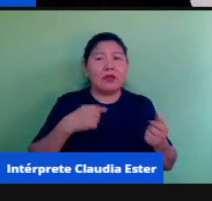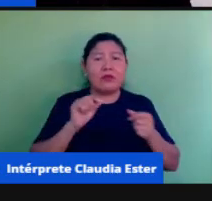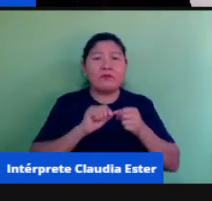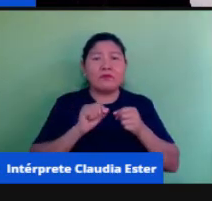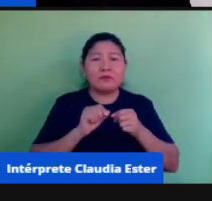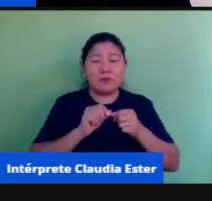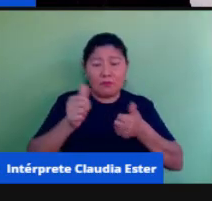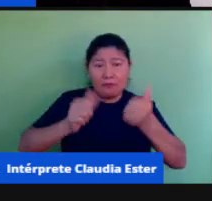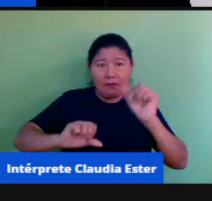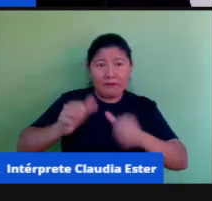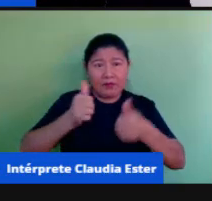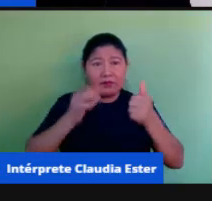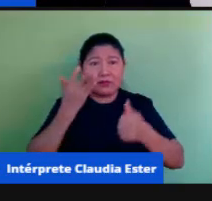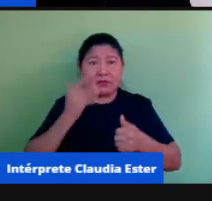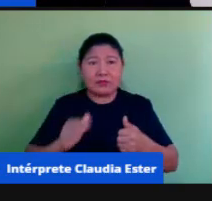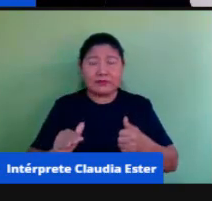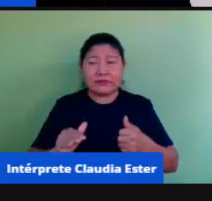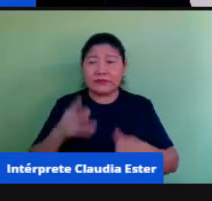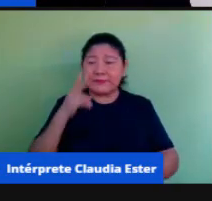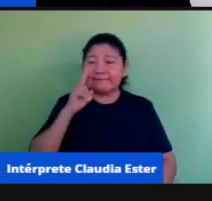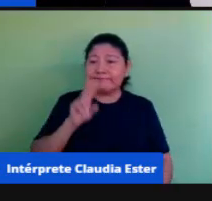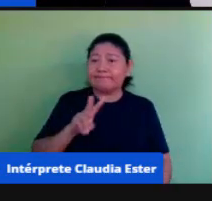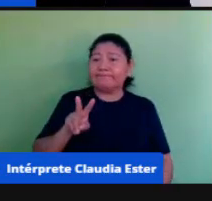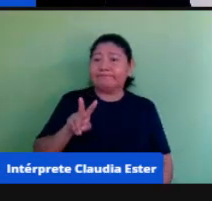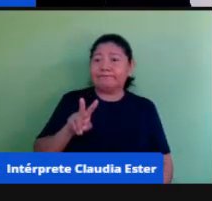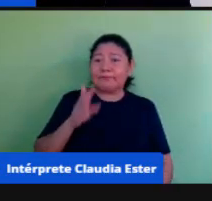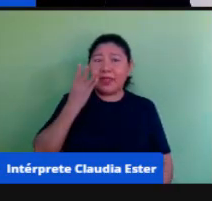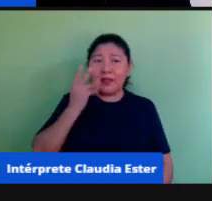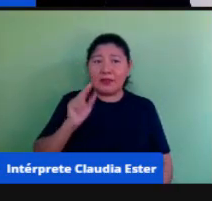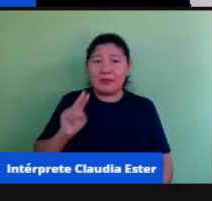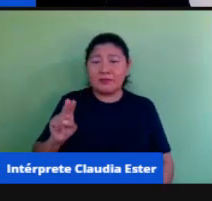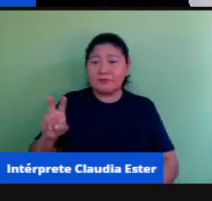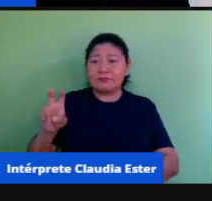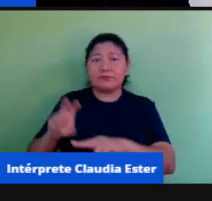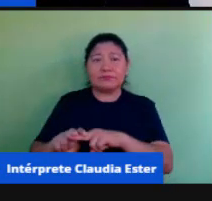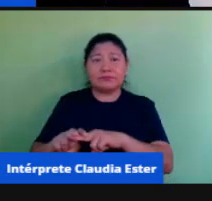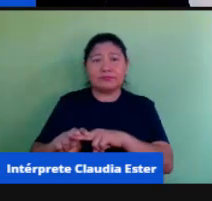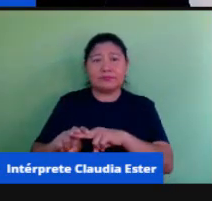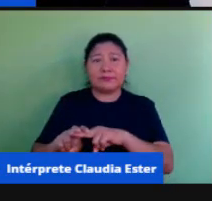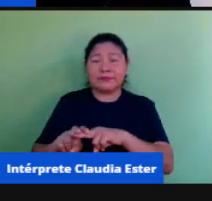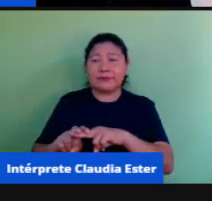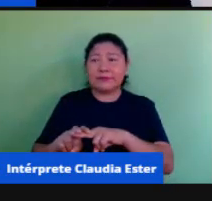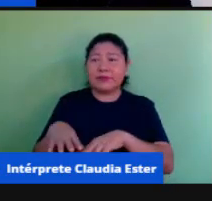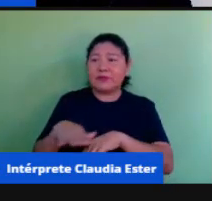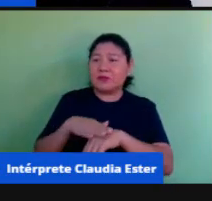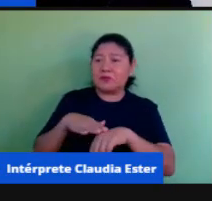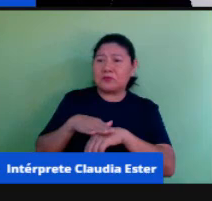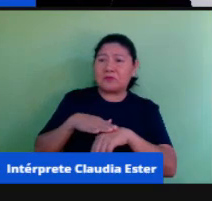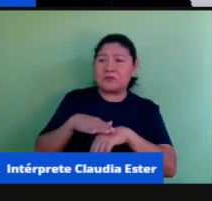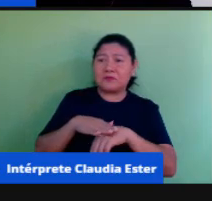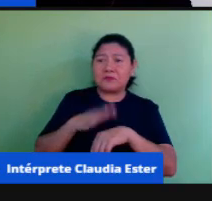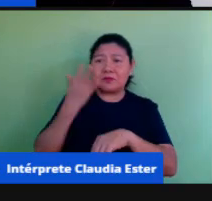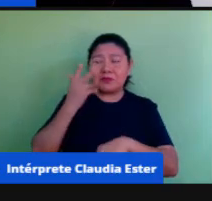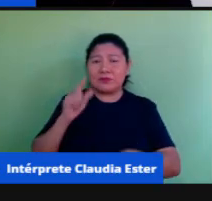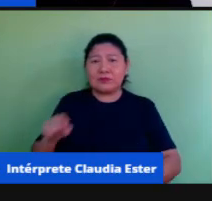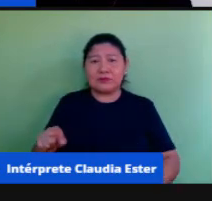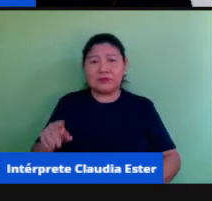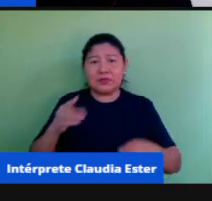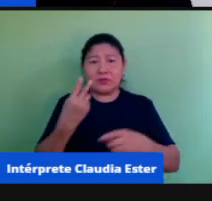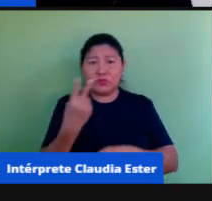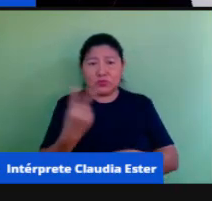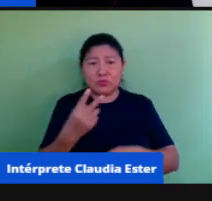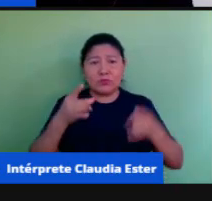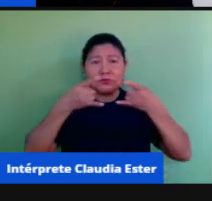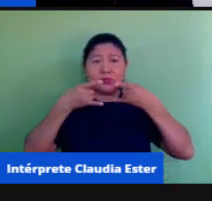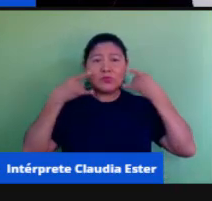como foi difícil, porque eu estava falando com uma criança e eu estava de máscara e ela também estava de